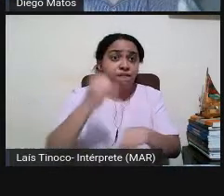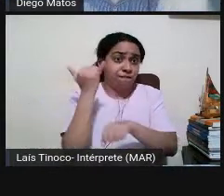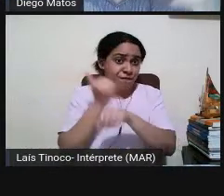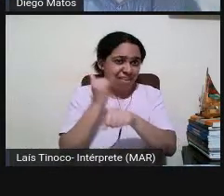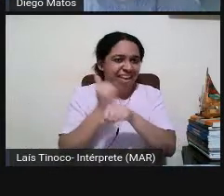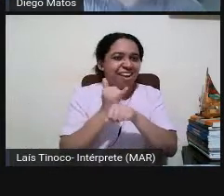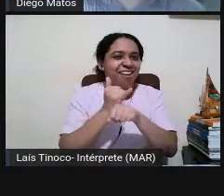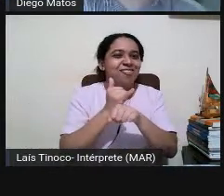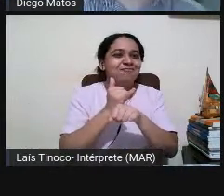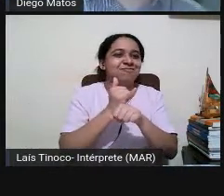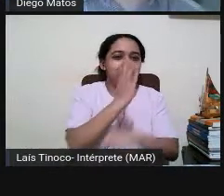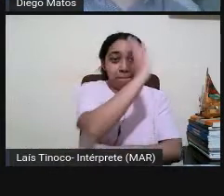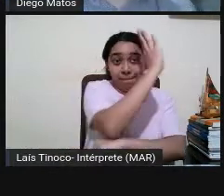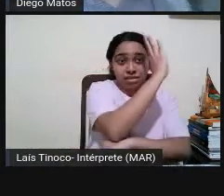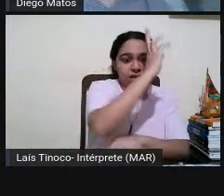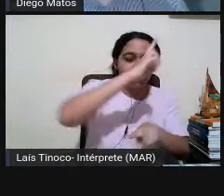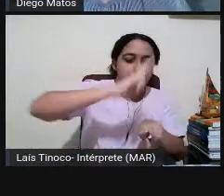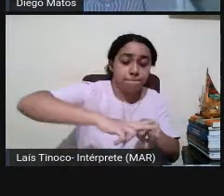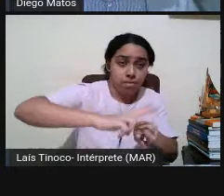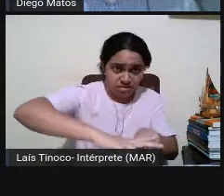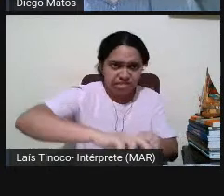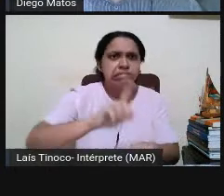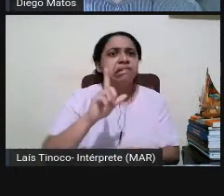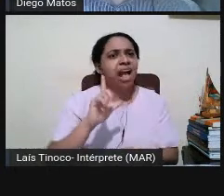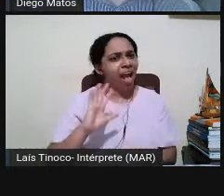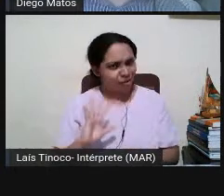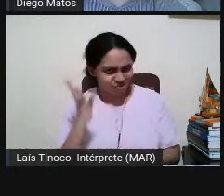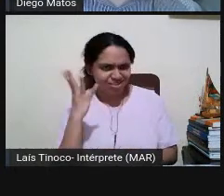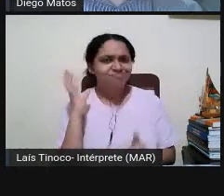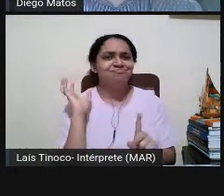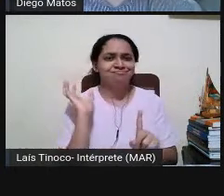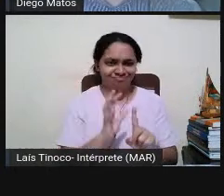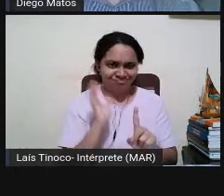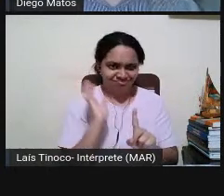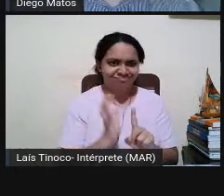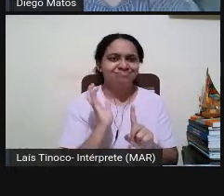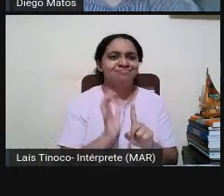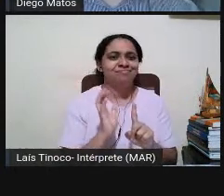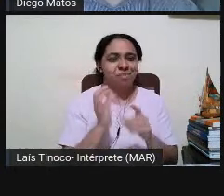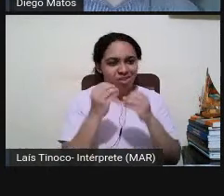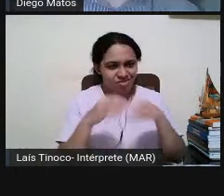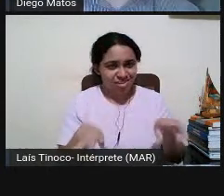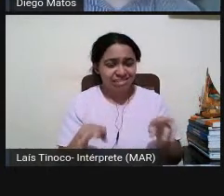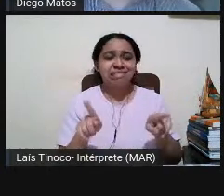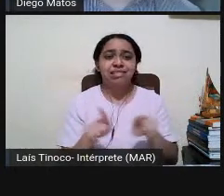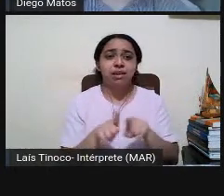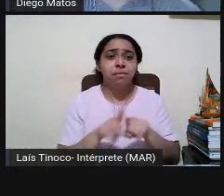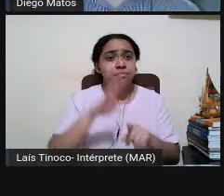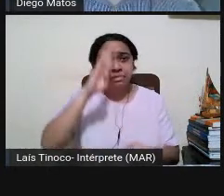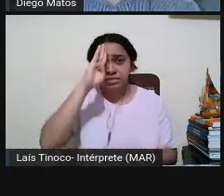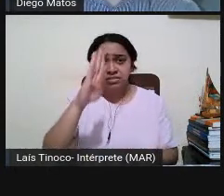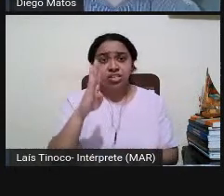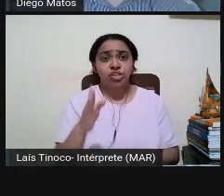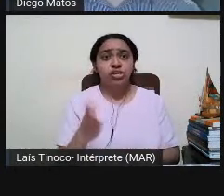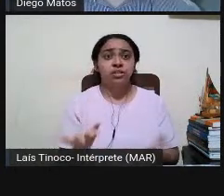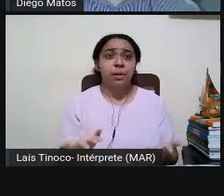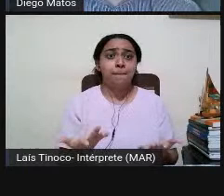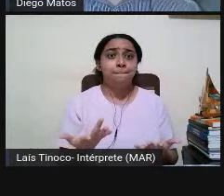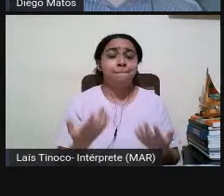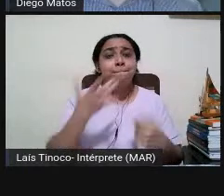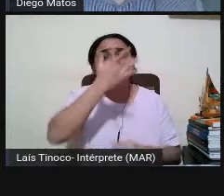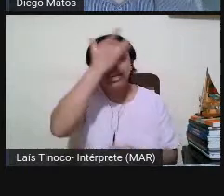a gente também tem alguns impactos ali principalmente relacionada à possibilidade de remoção de pessoas tá